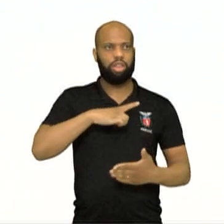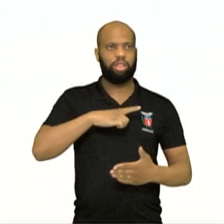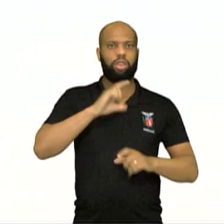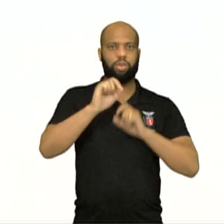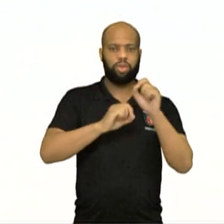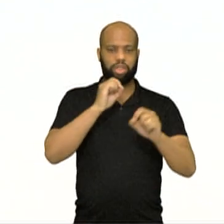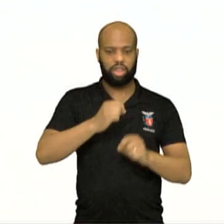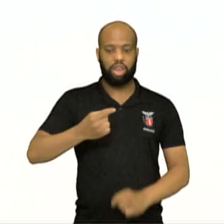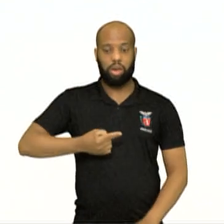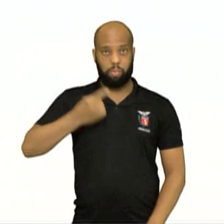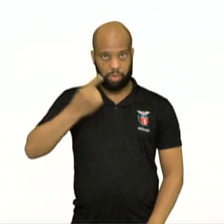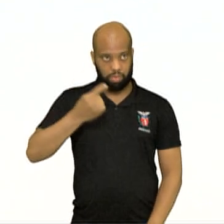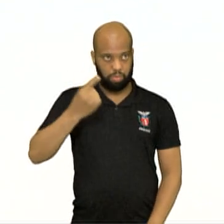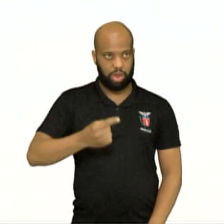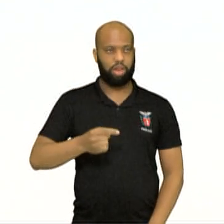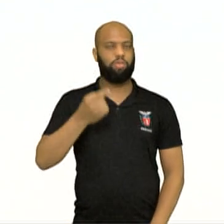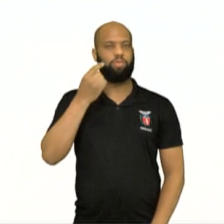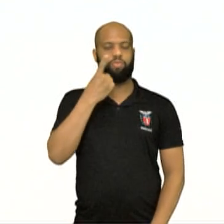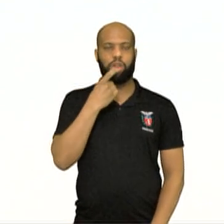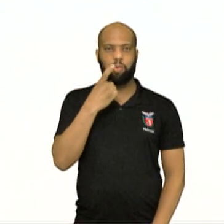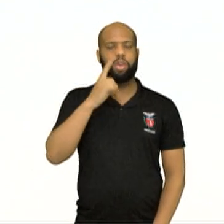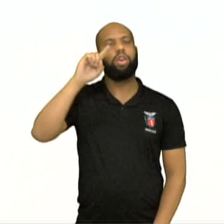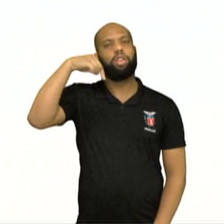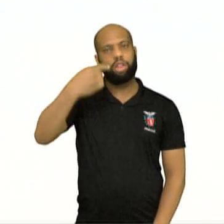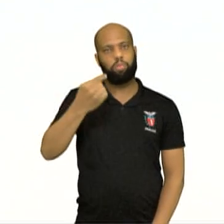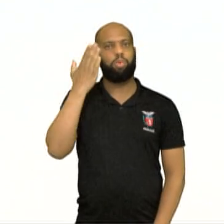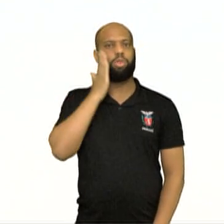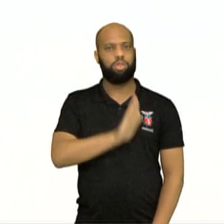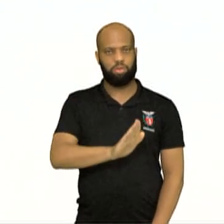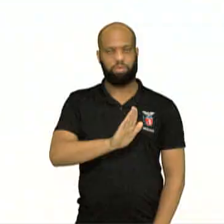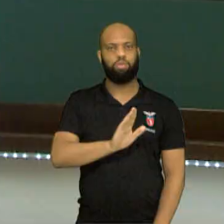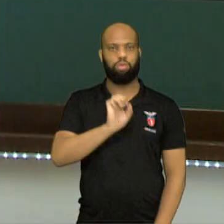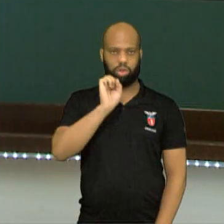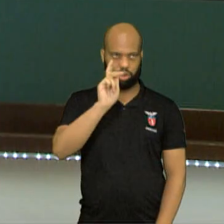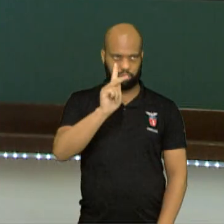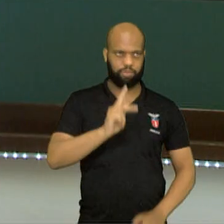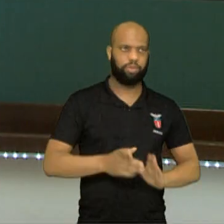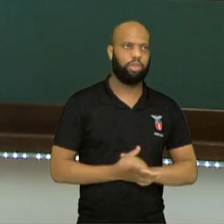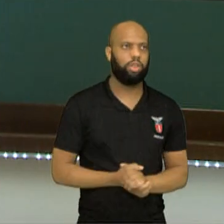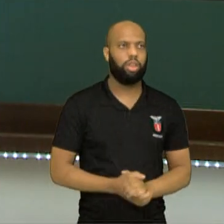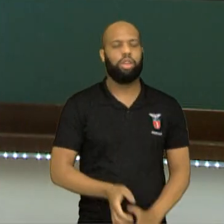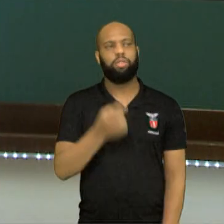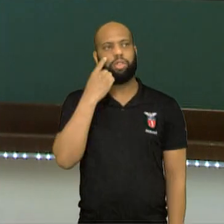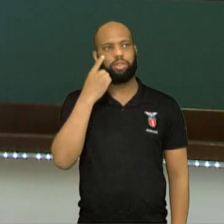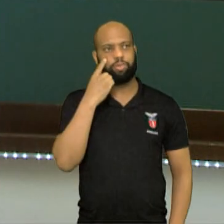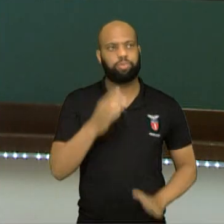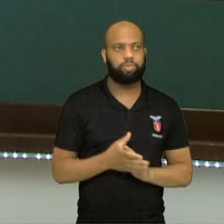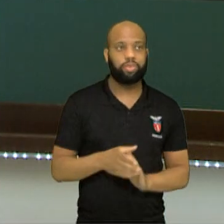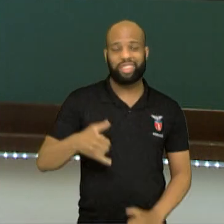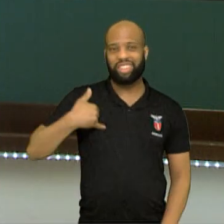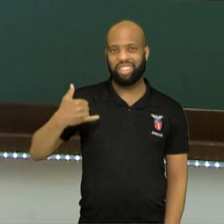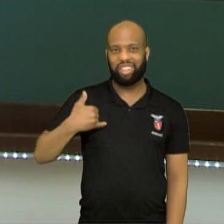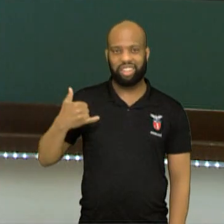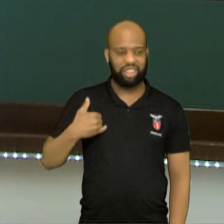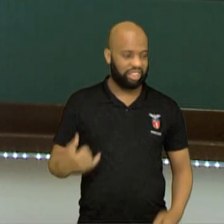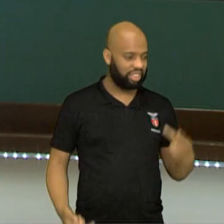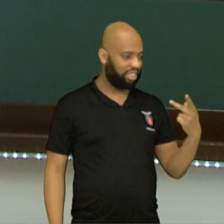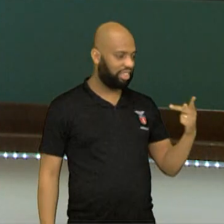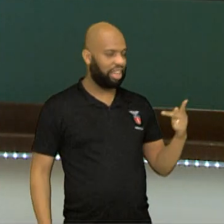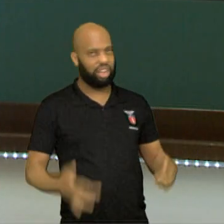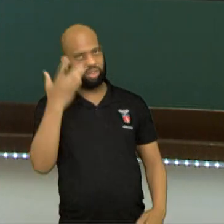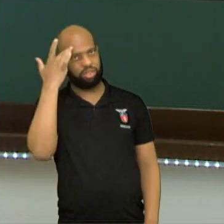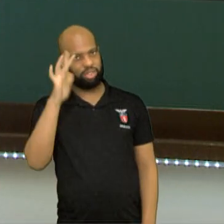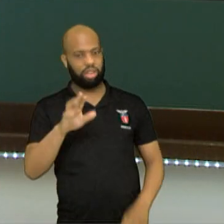membro da nossa equação está aqui na parte azul, tá? Olha lá. Idade de Lúcia não temos esse